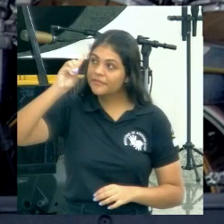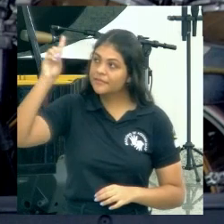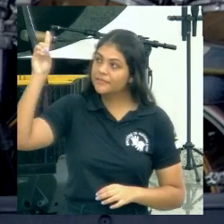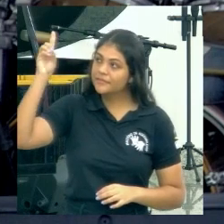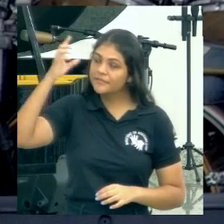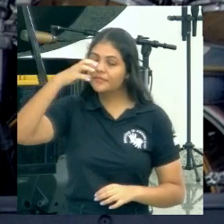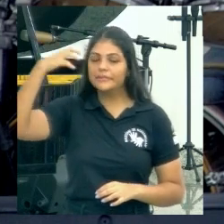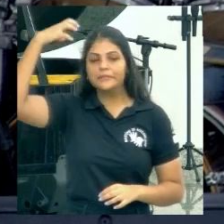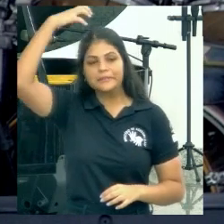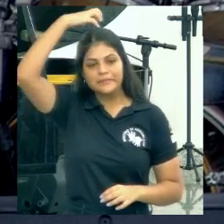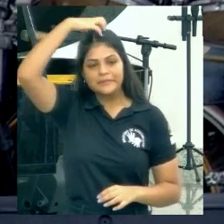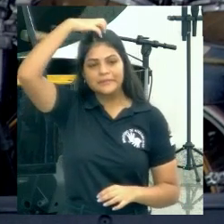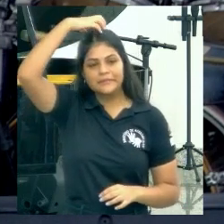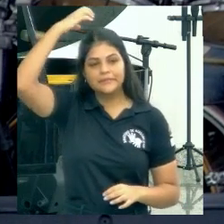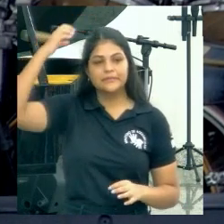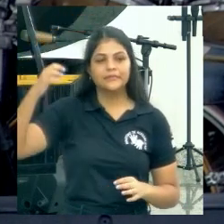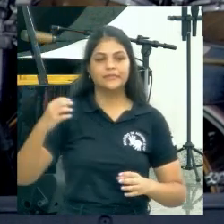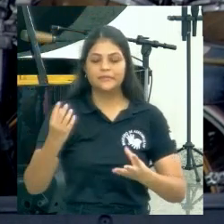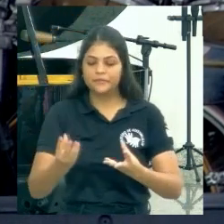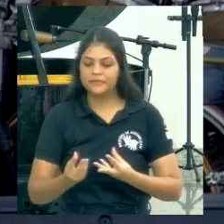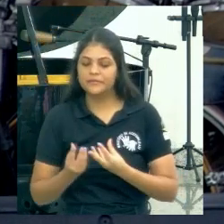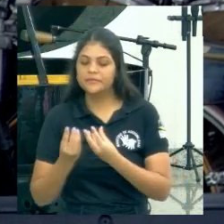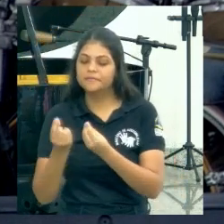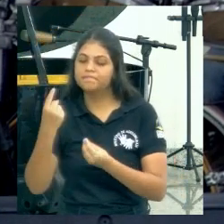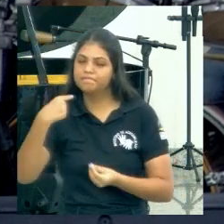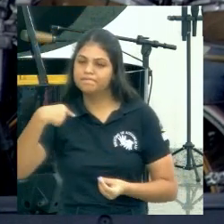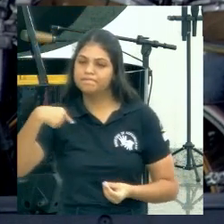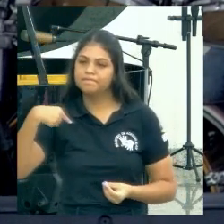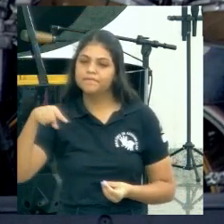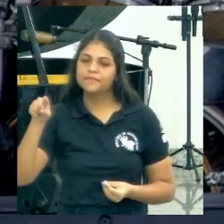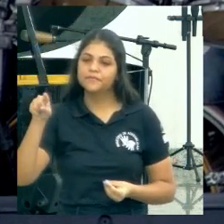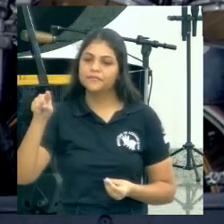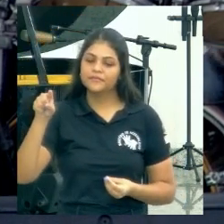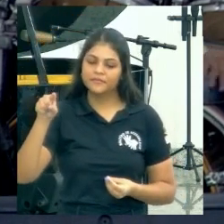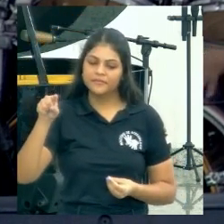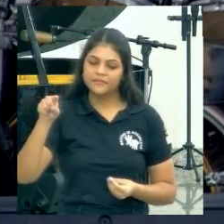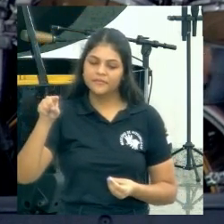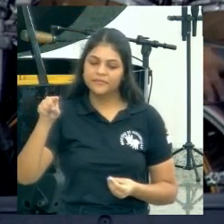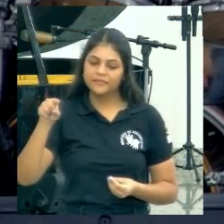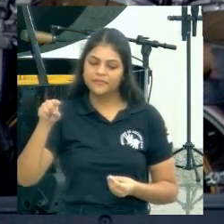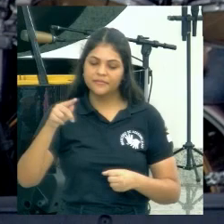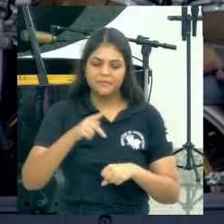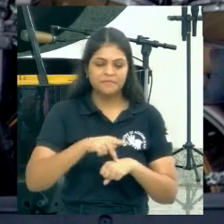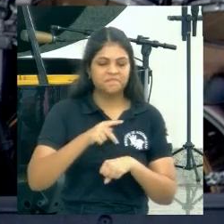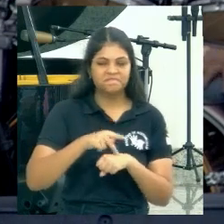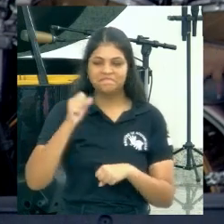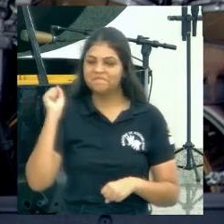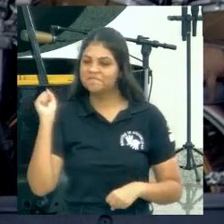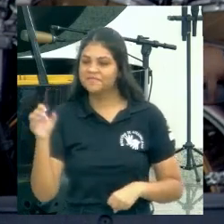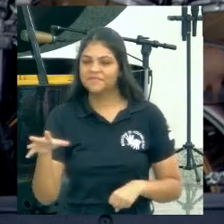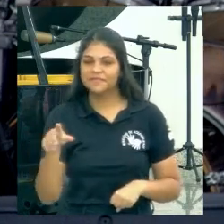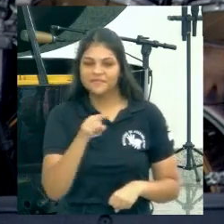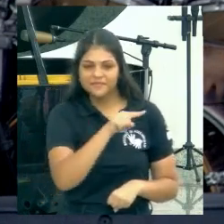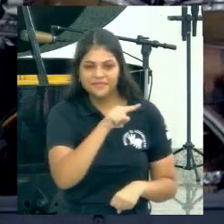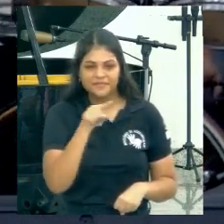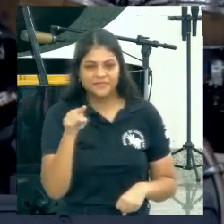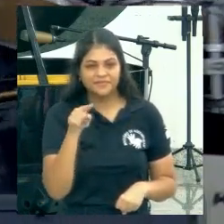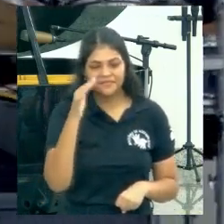rei. Levem-no para fora e apedrejem-no até a morte. Alguém sabe quem escreveu esta